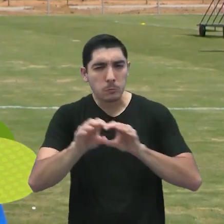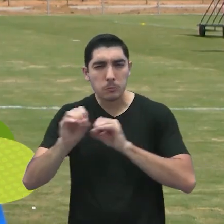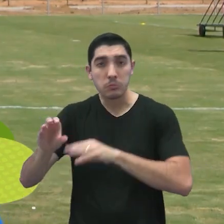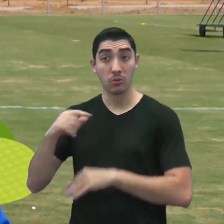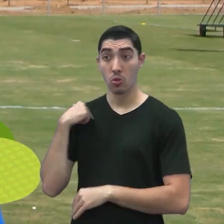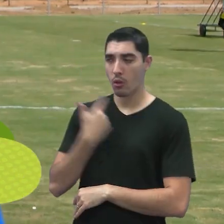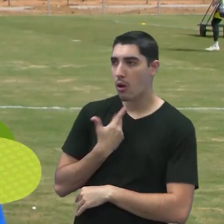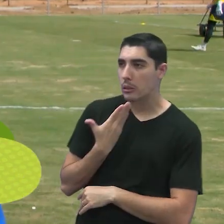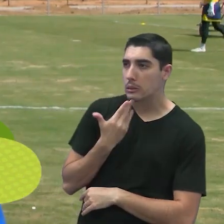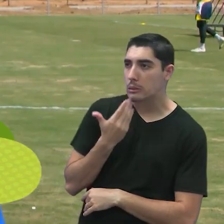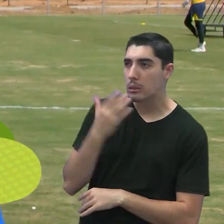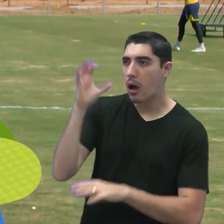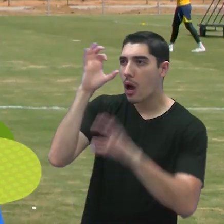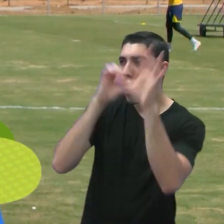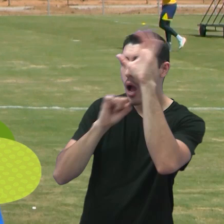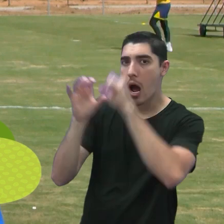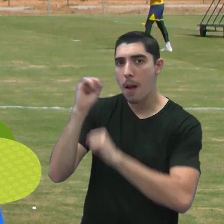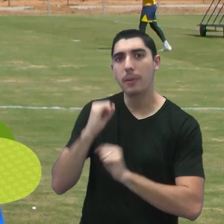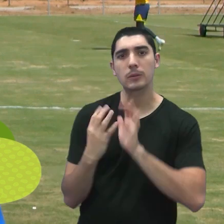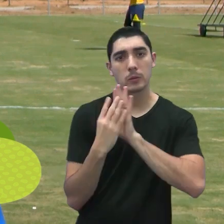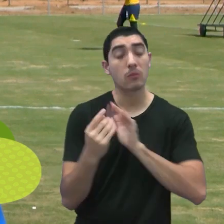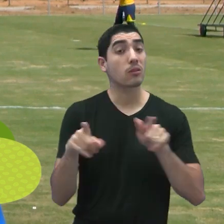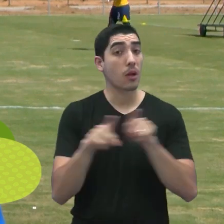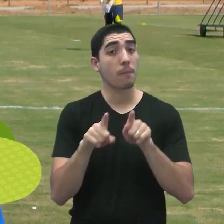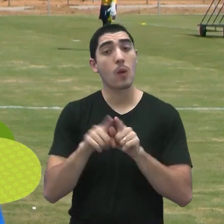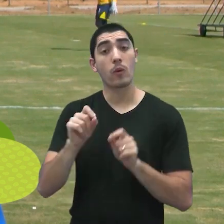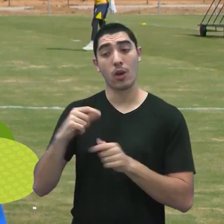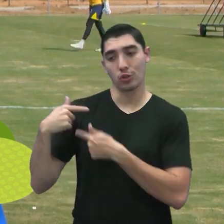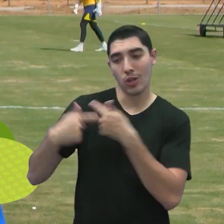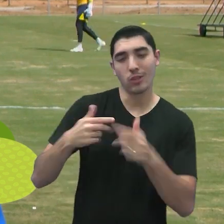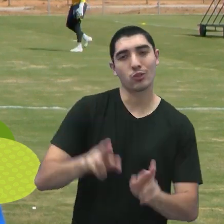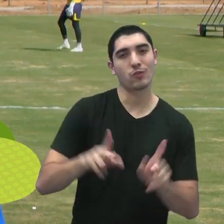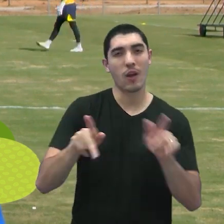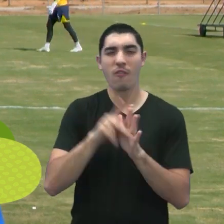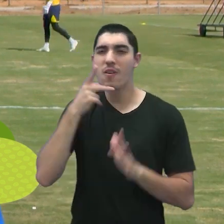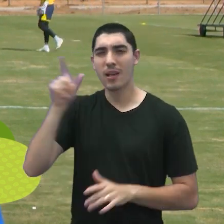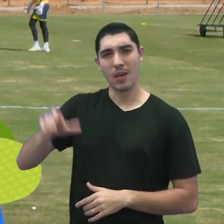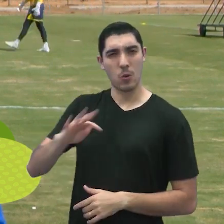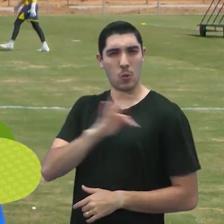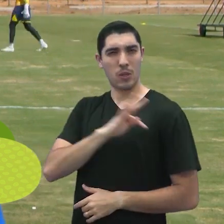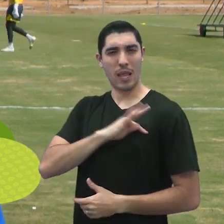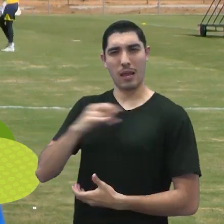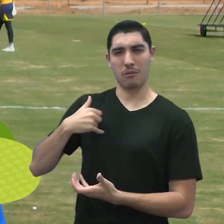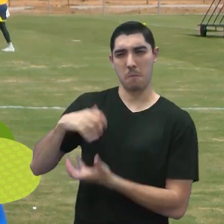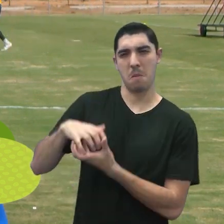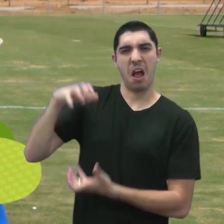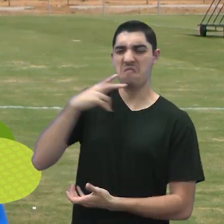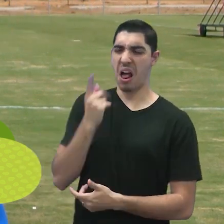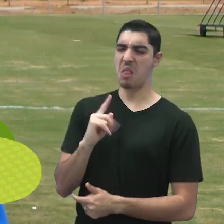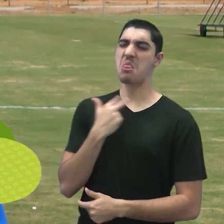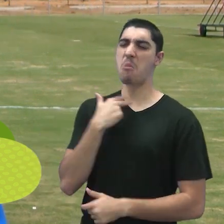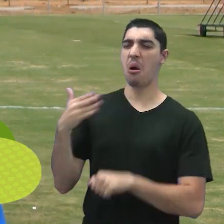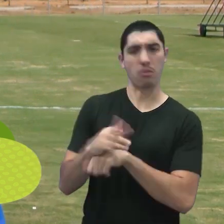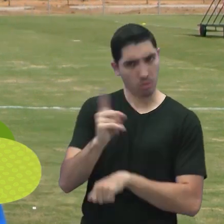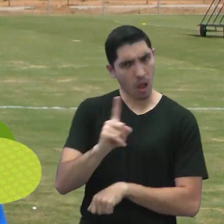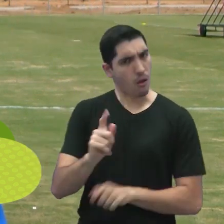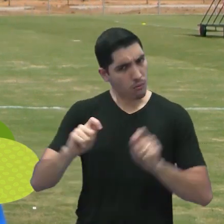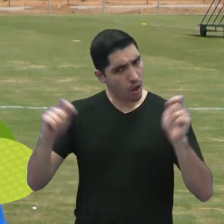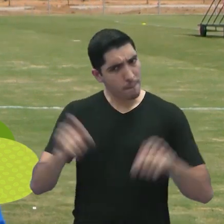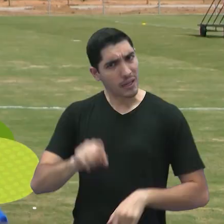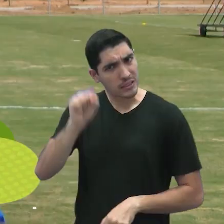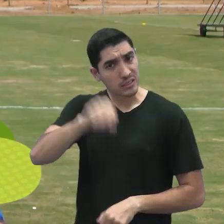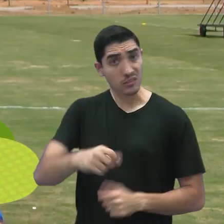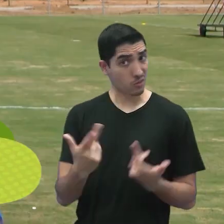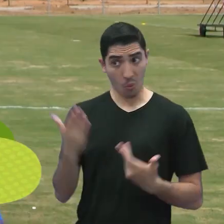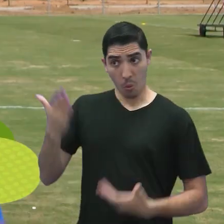né, ainda, e eu acho que até uma questão dessa geracional aí, muito se fala dos treinadores mais velhos, que não tem espaço, acho que não existe isso, existe